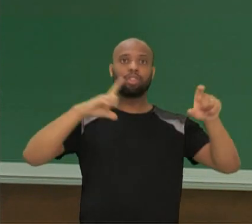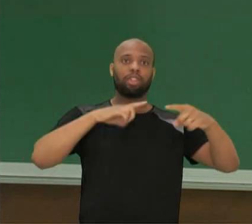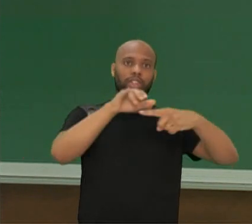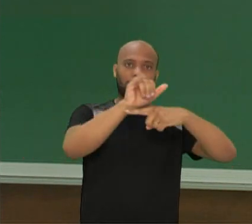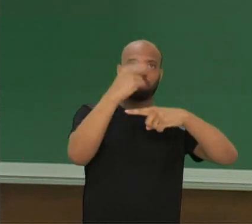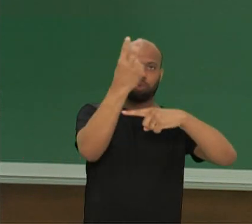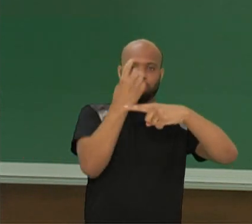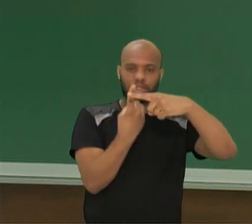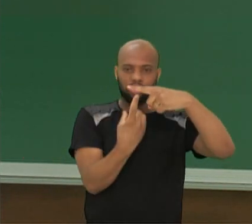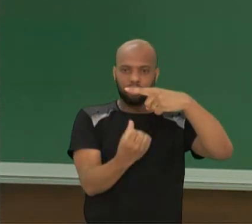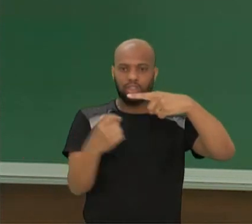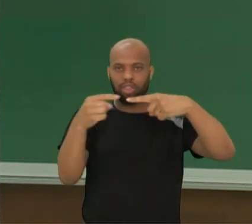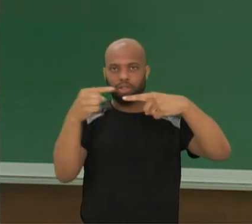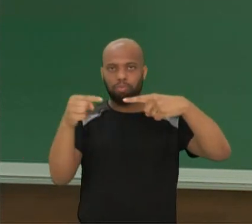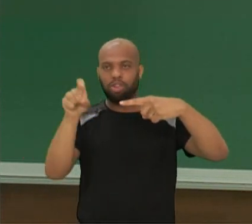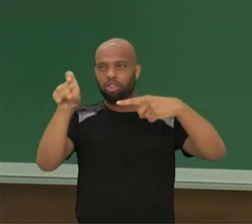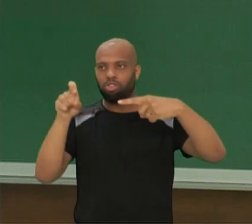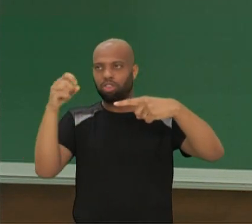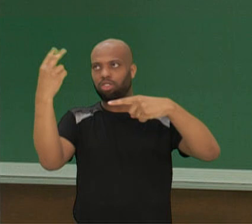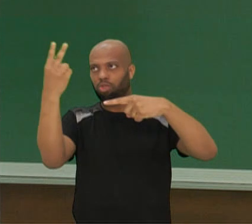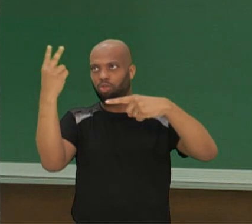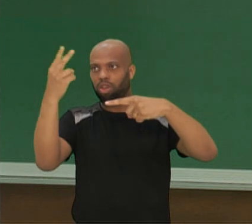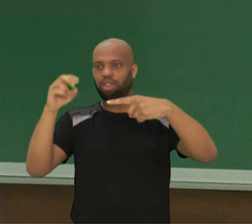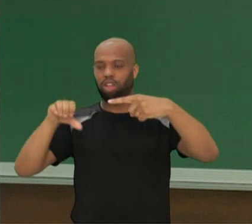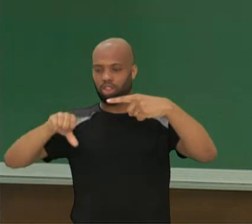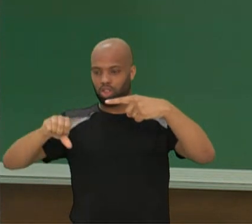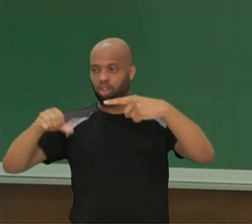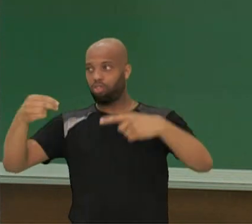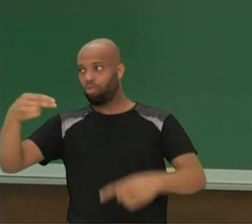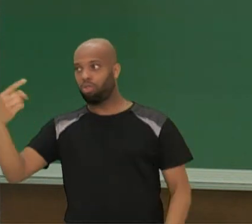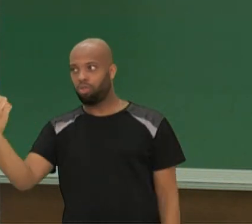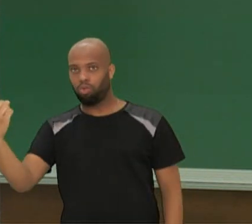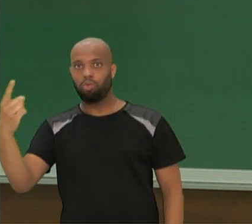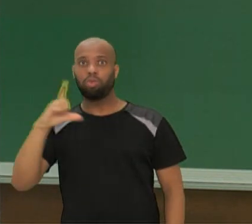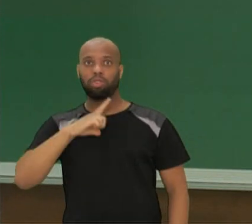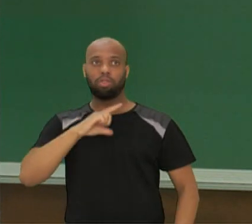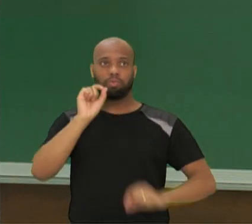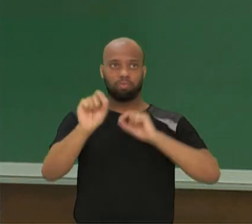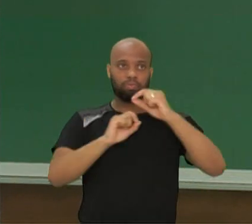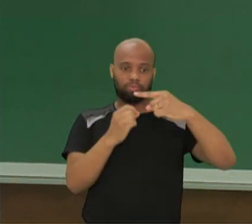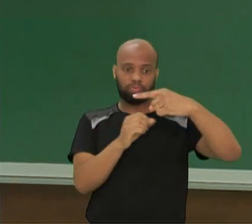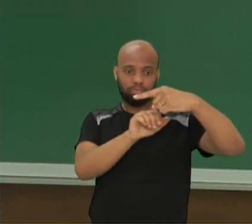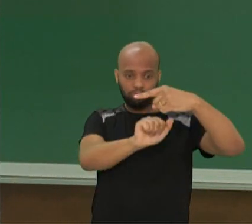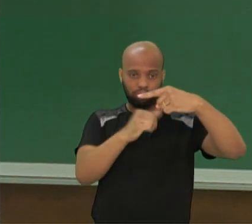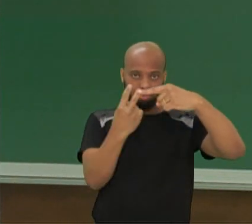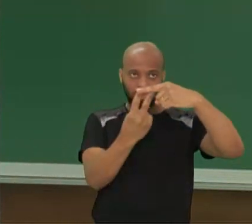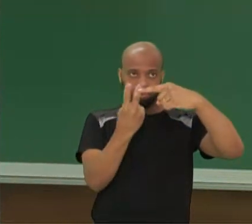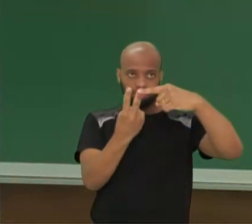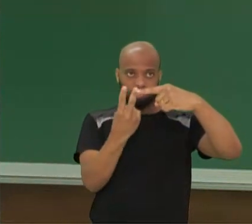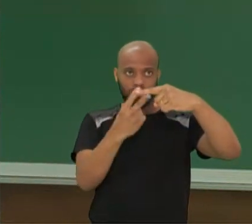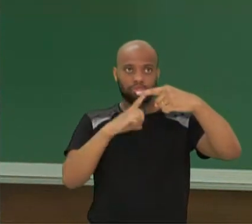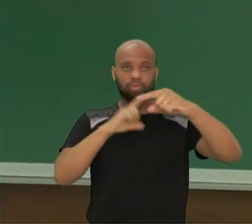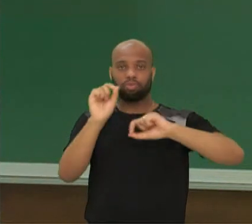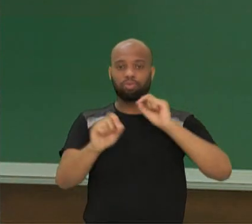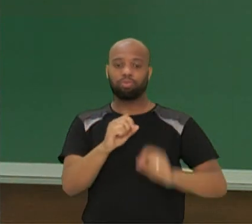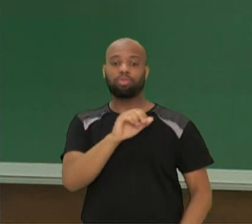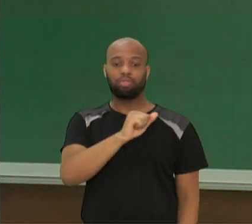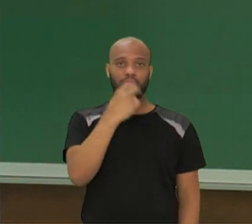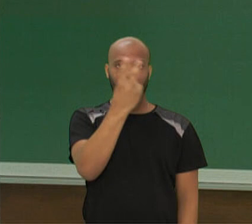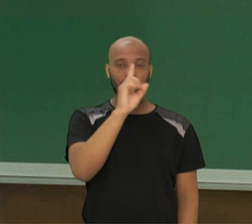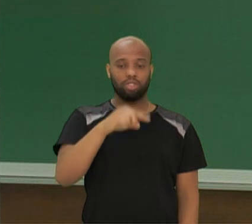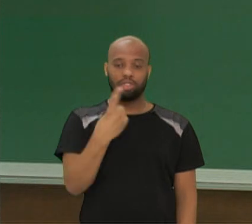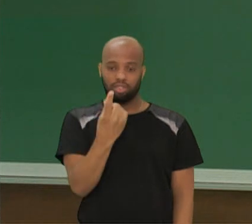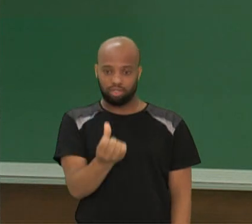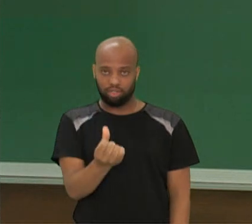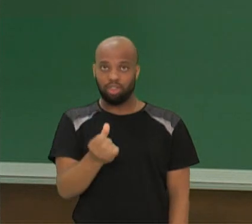sobre 16 menos x² sobre 9 igual a 1. O denominador a² é igual a 16.